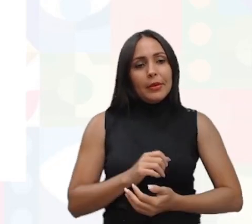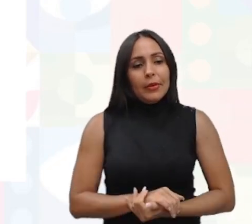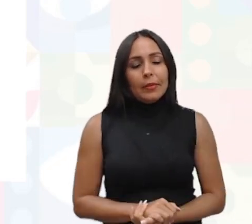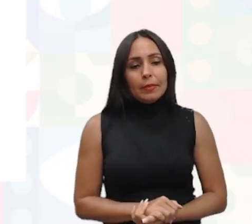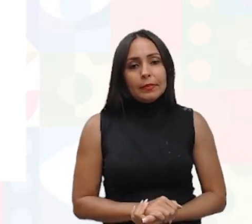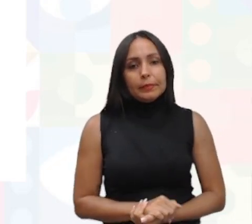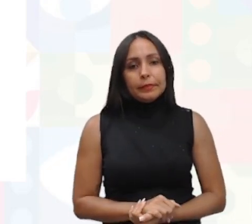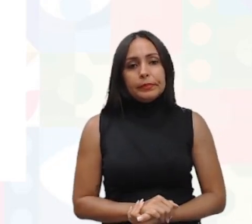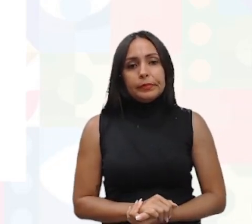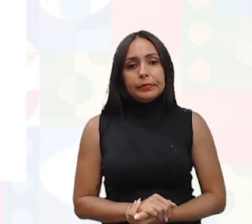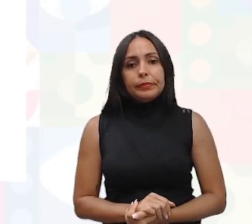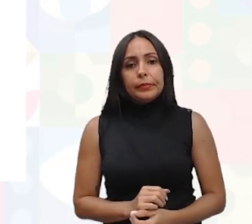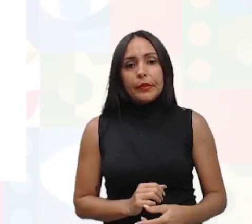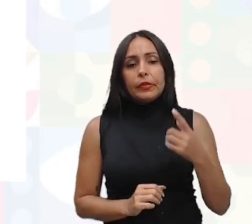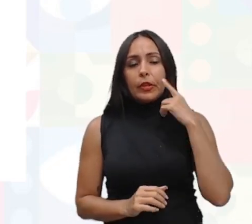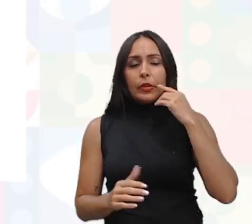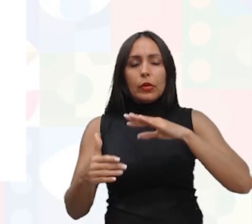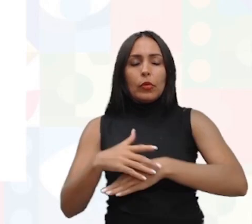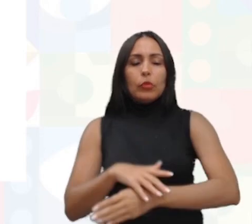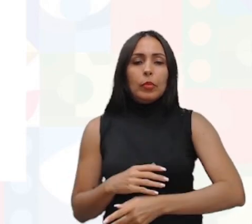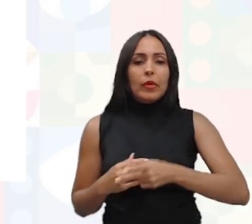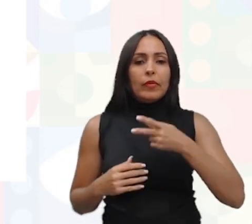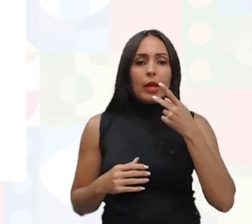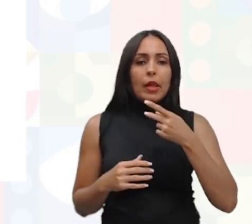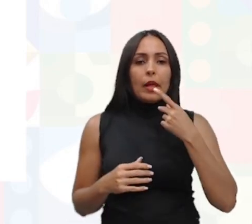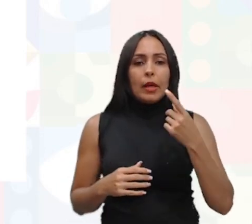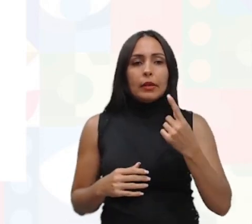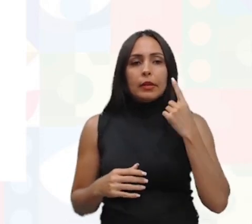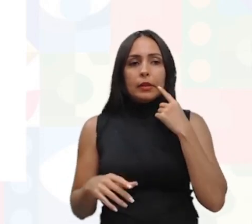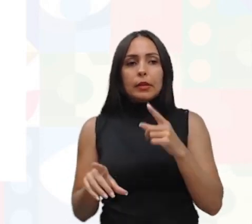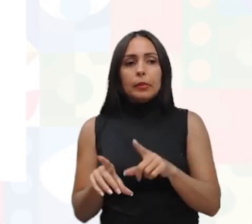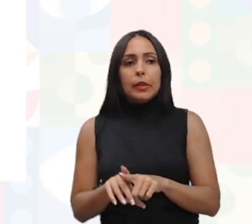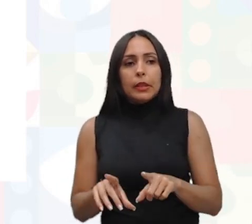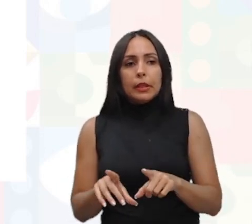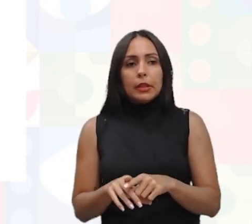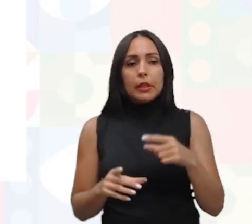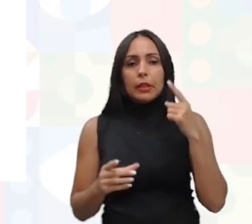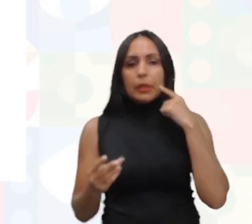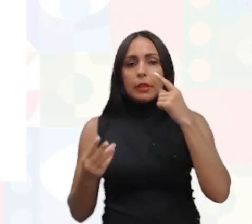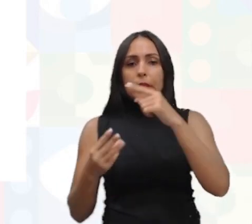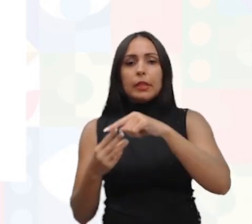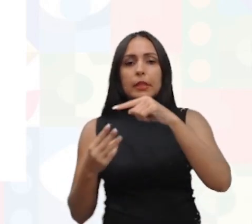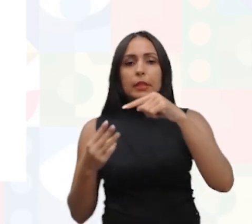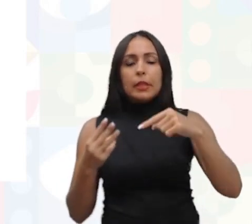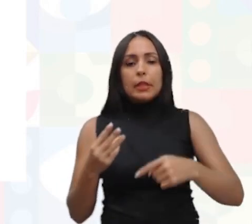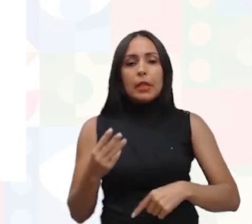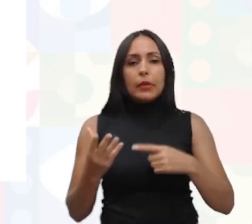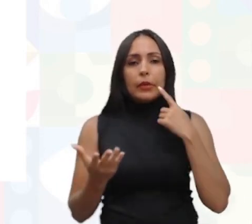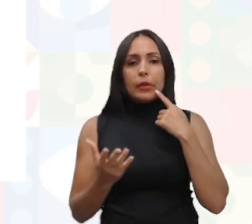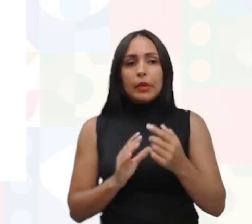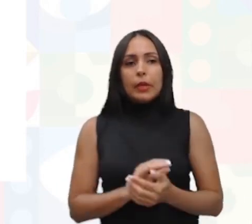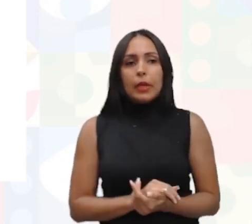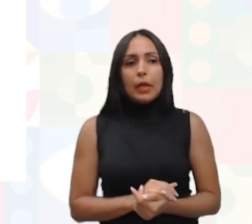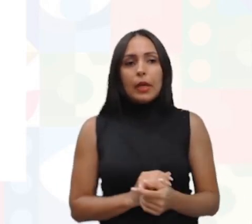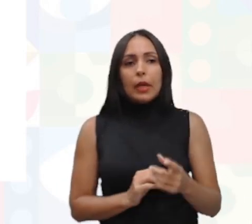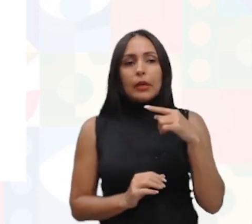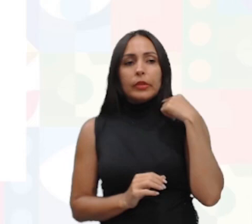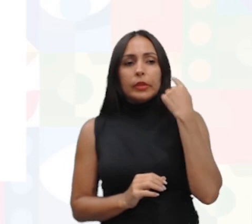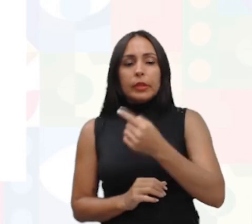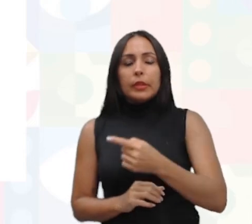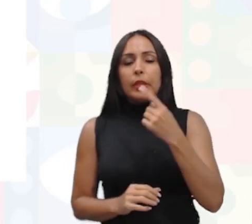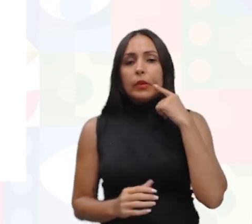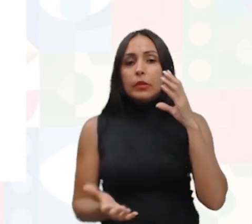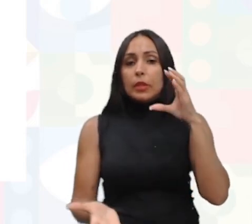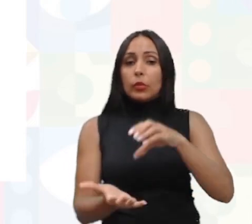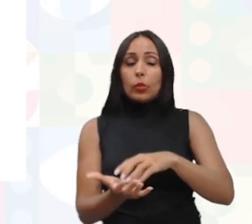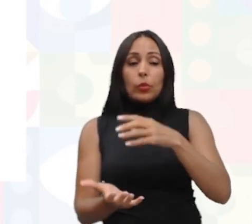gente costuma dizer que a sociedade está dividida em 3 setores. Seria a configuração da sociedade. A gente tem um setor